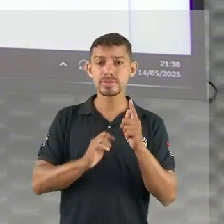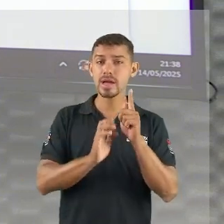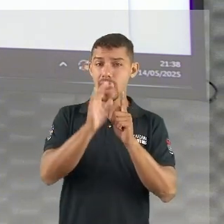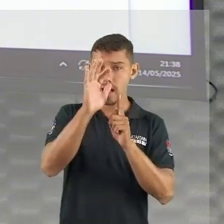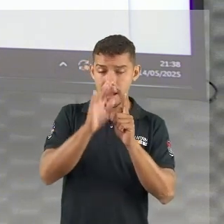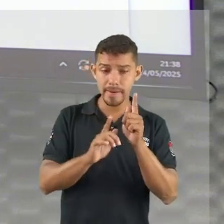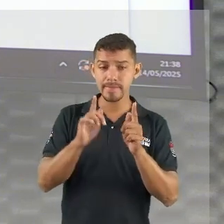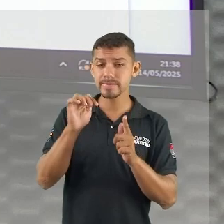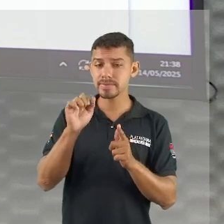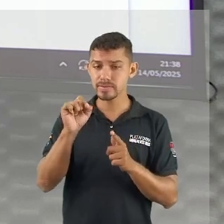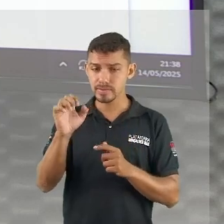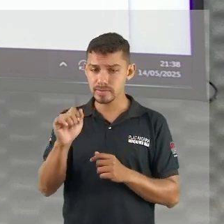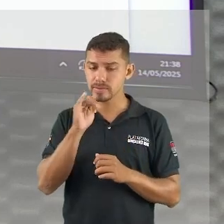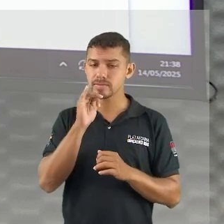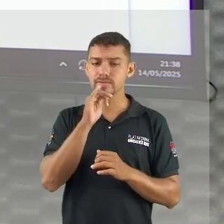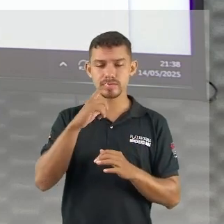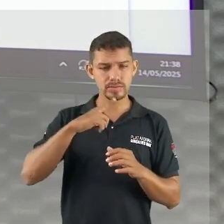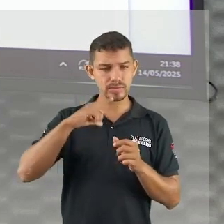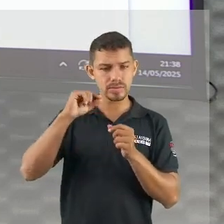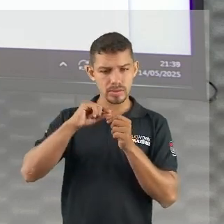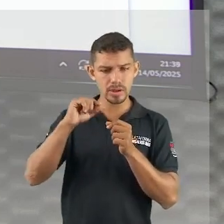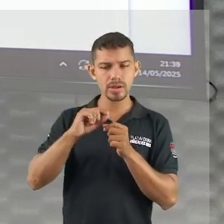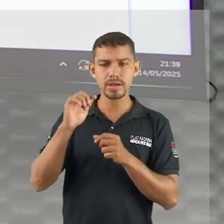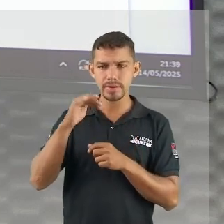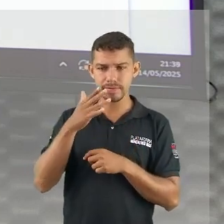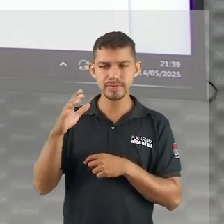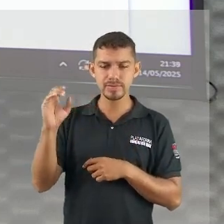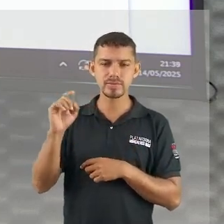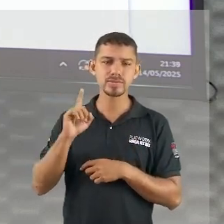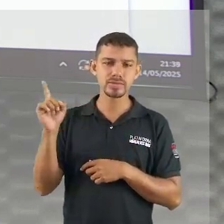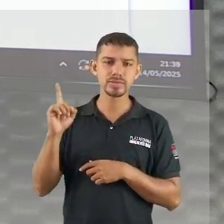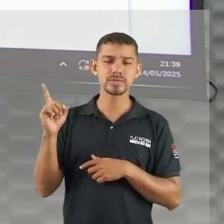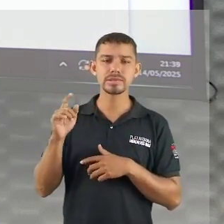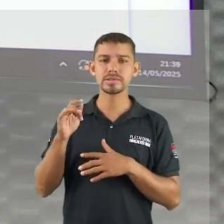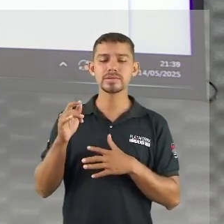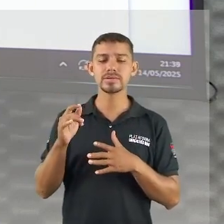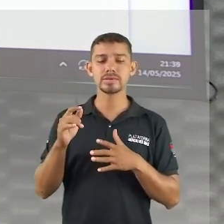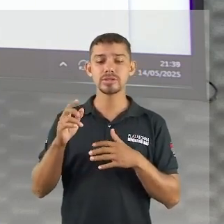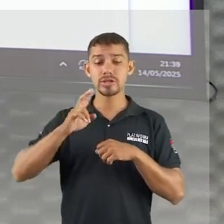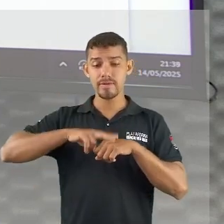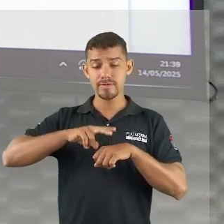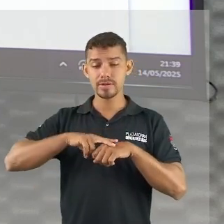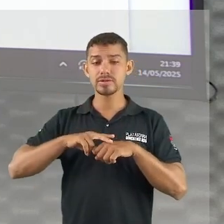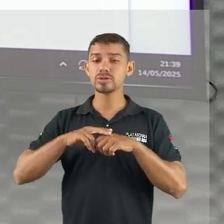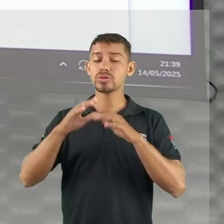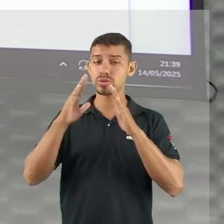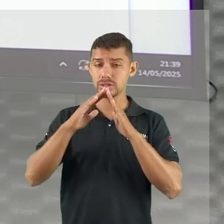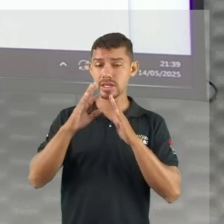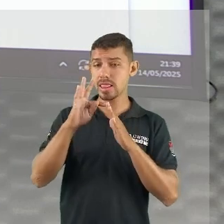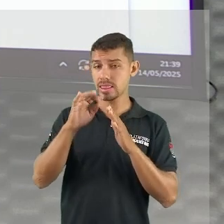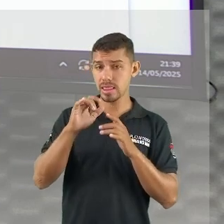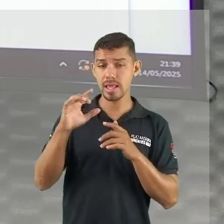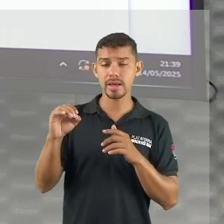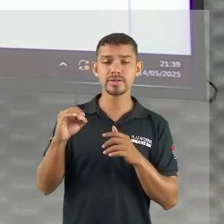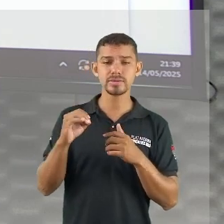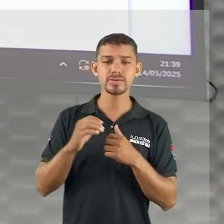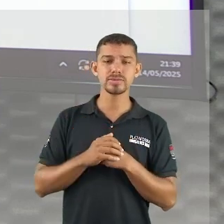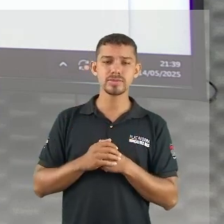do efeito estufa que faz essa função da parede de vidro e do teto